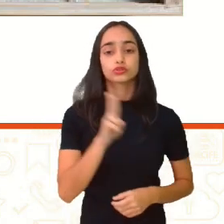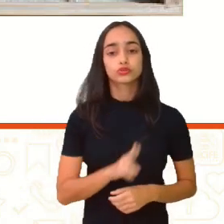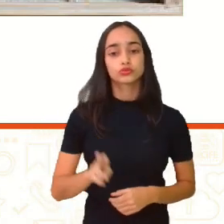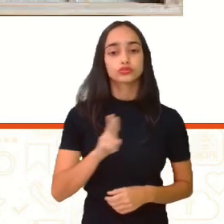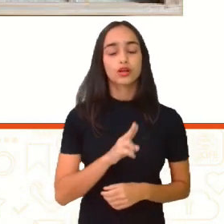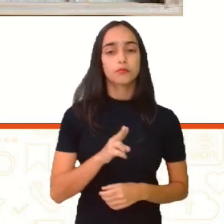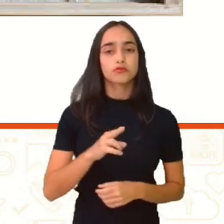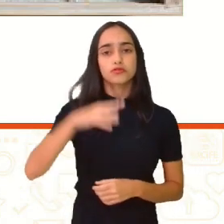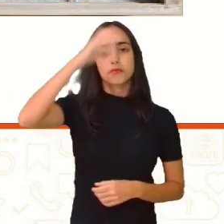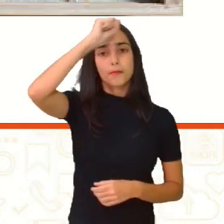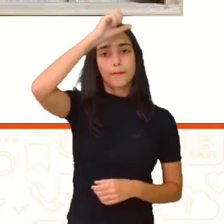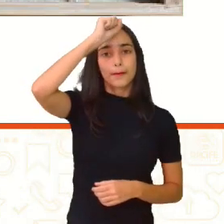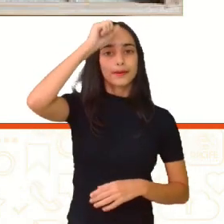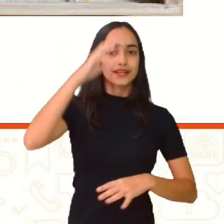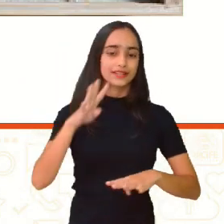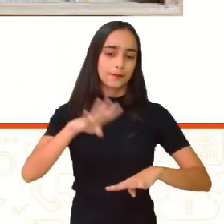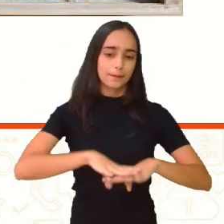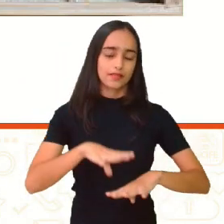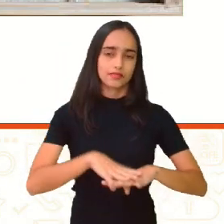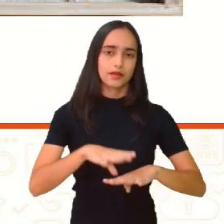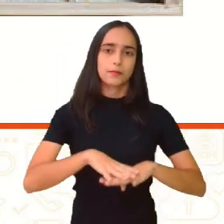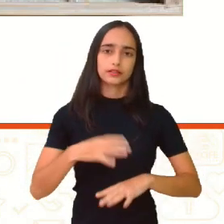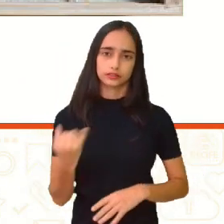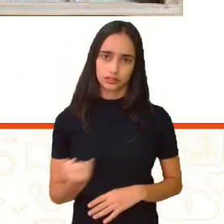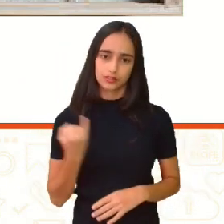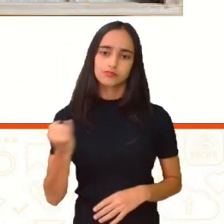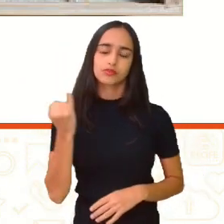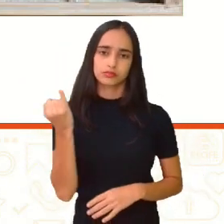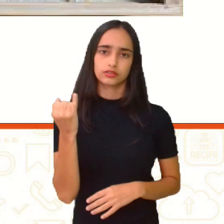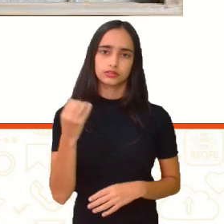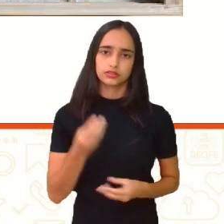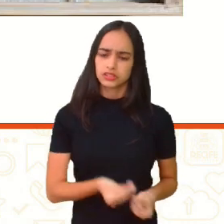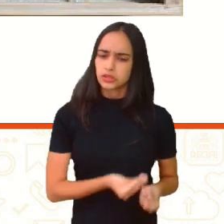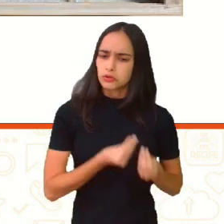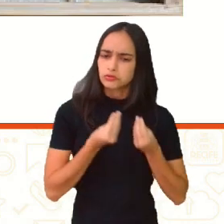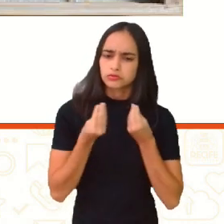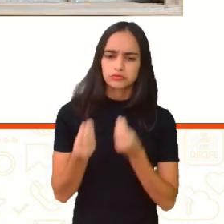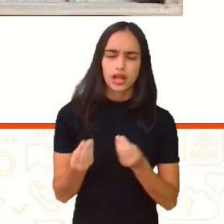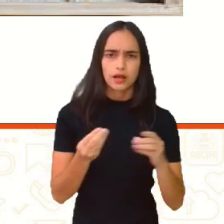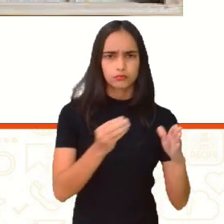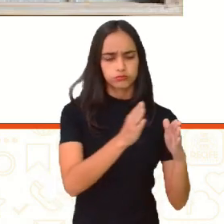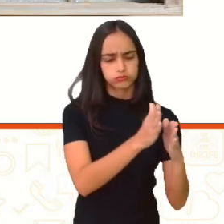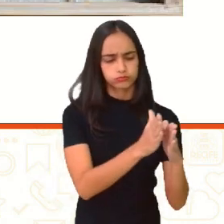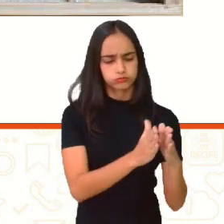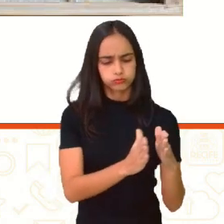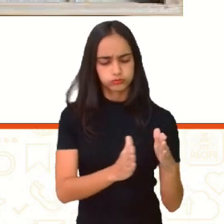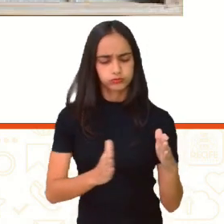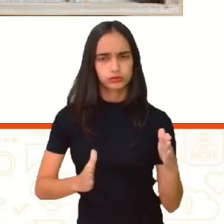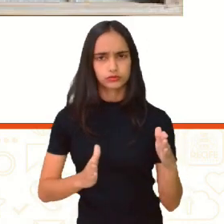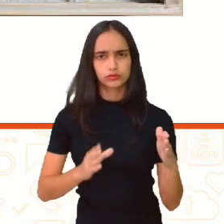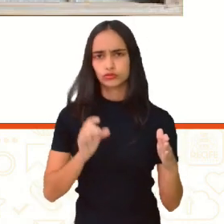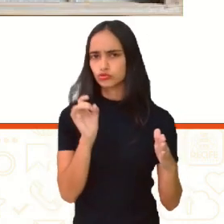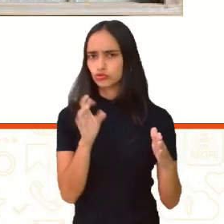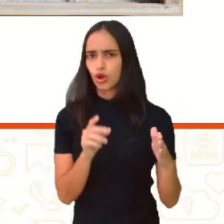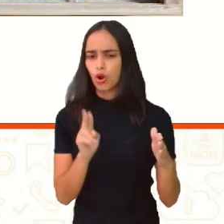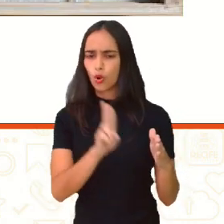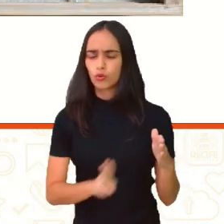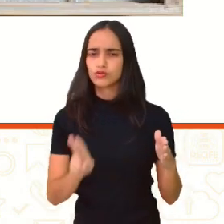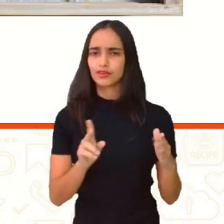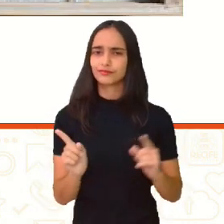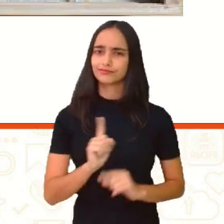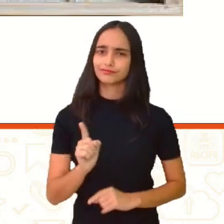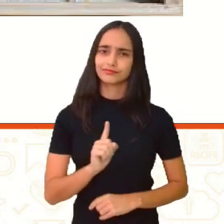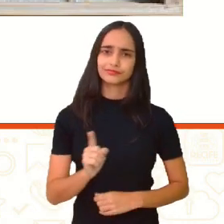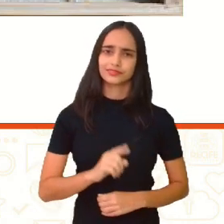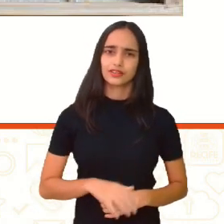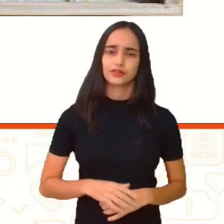outros conhecimentos matemáticos que são importantes, e não entregar a escala Kuzener para o estudante apenas manipular. Se a gente faz isso, a gente